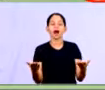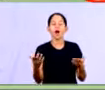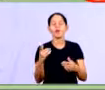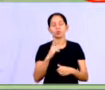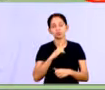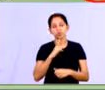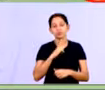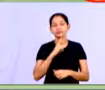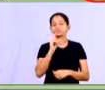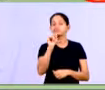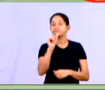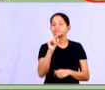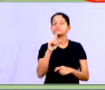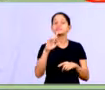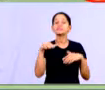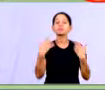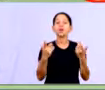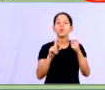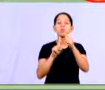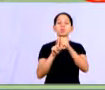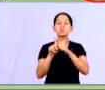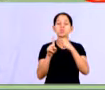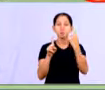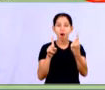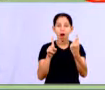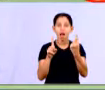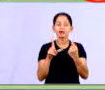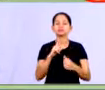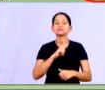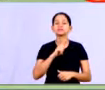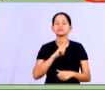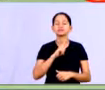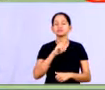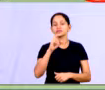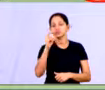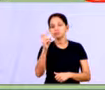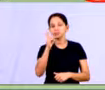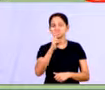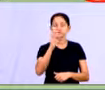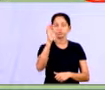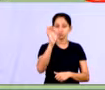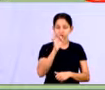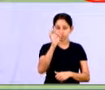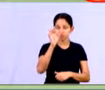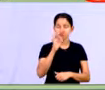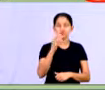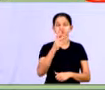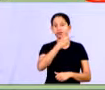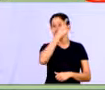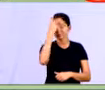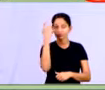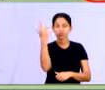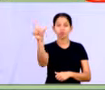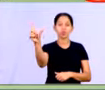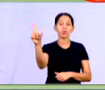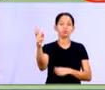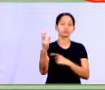O custo médio ponderado ao mês, para um capital de 55% de terceiros, ela